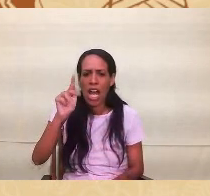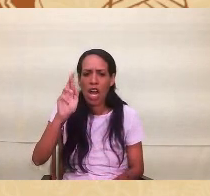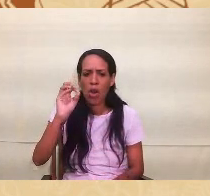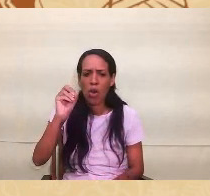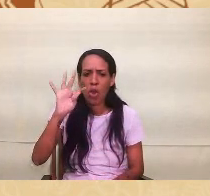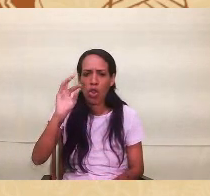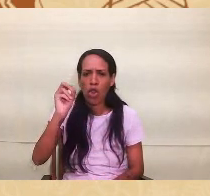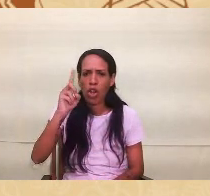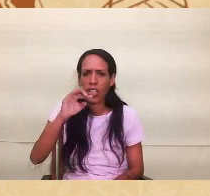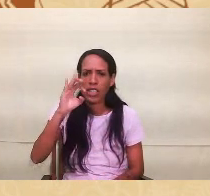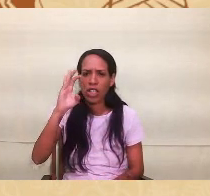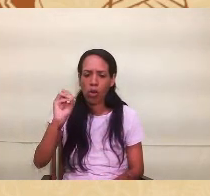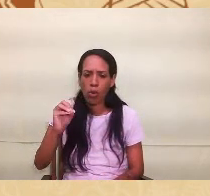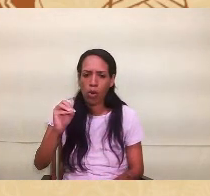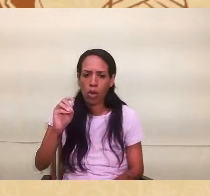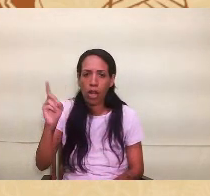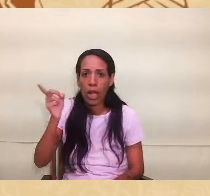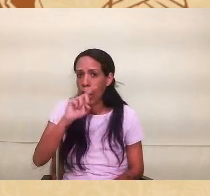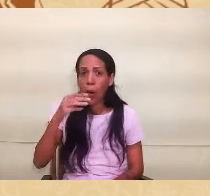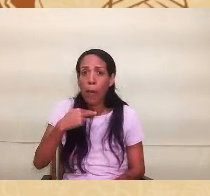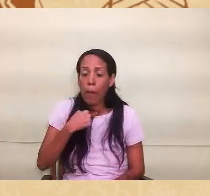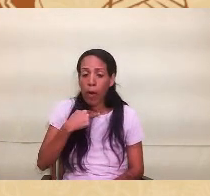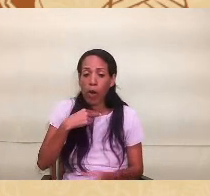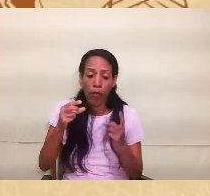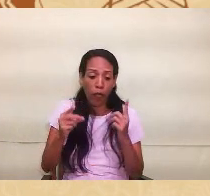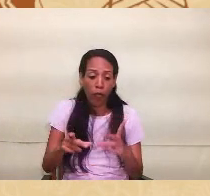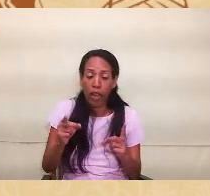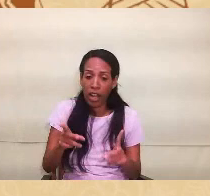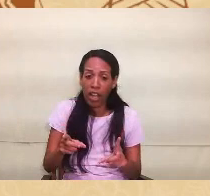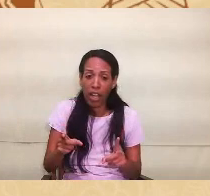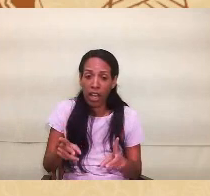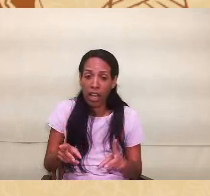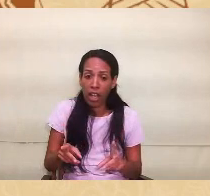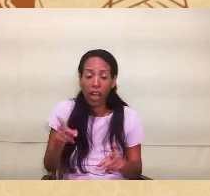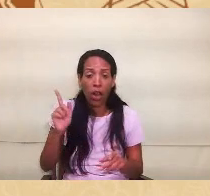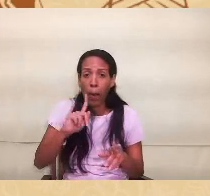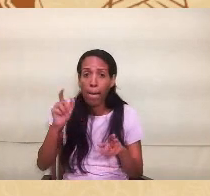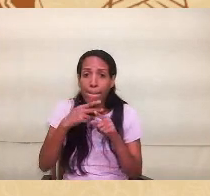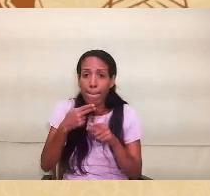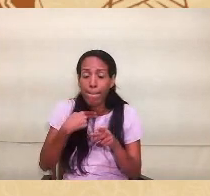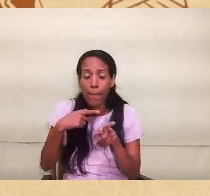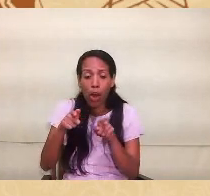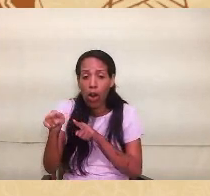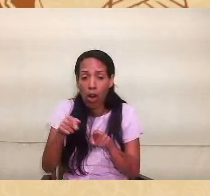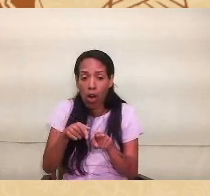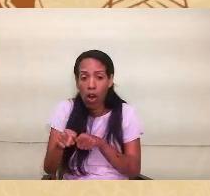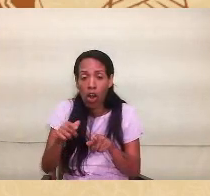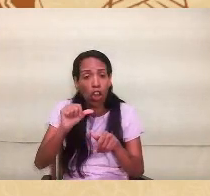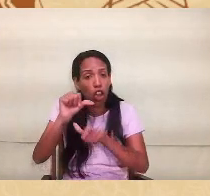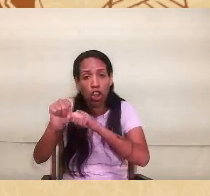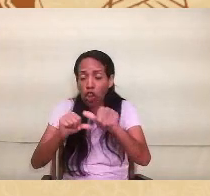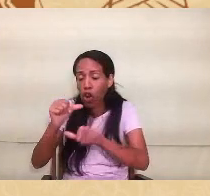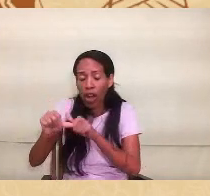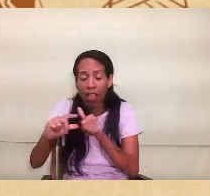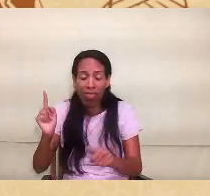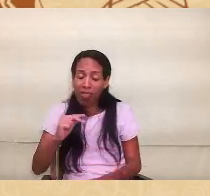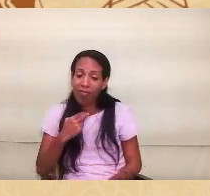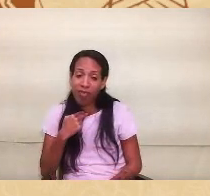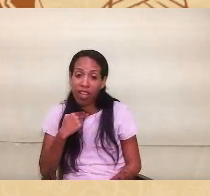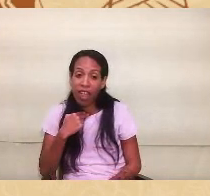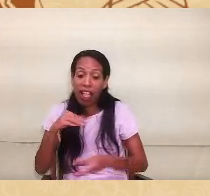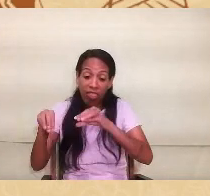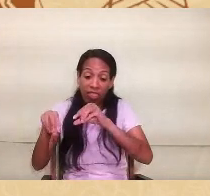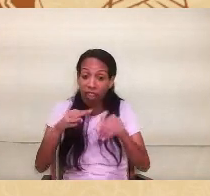Em terra indígena você não pode vender, você não pode alugar e nem trocar. Terra indígena, ela